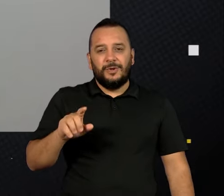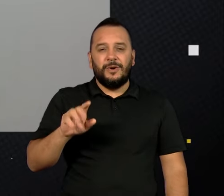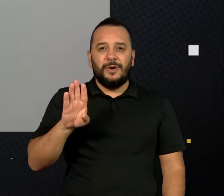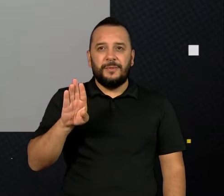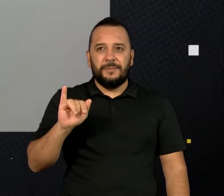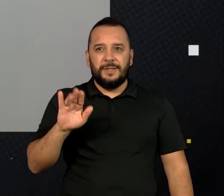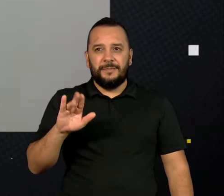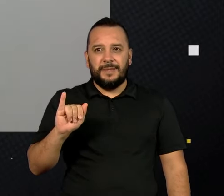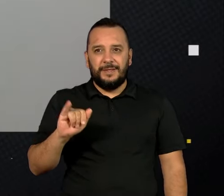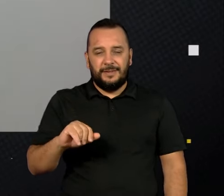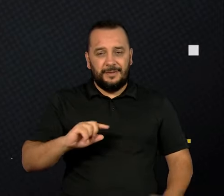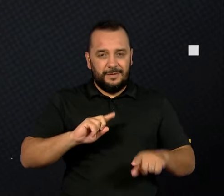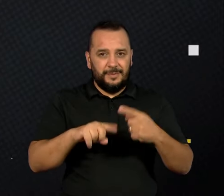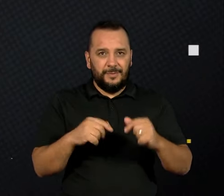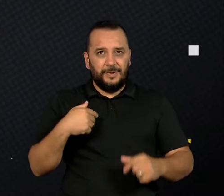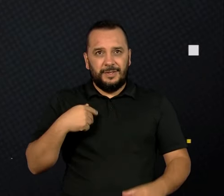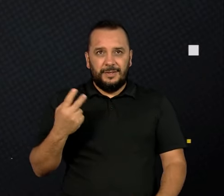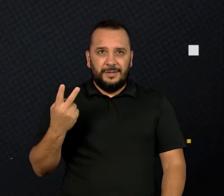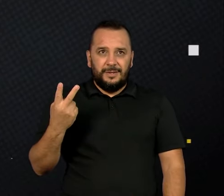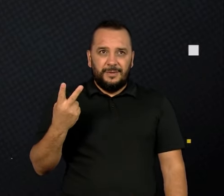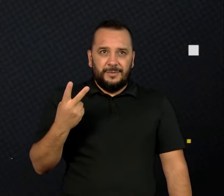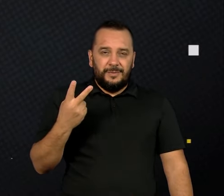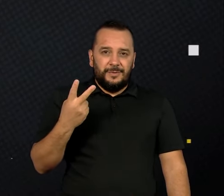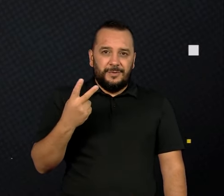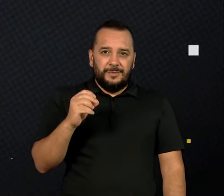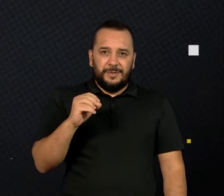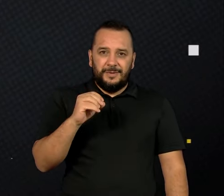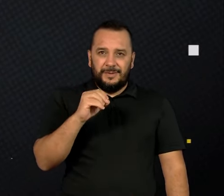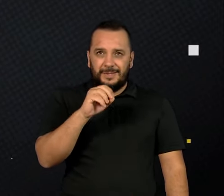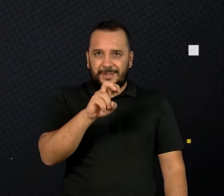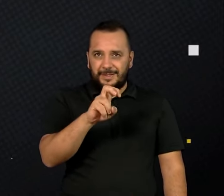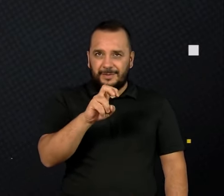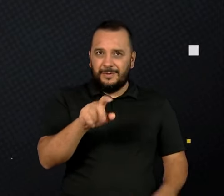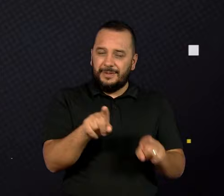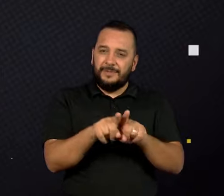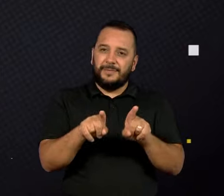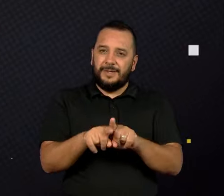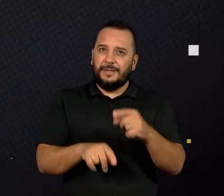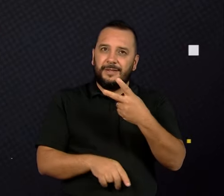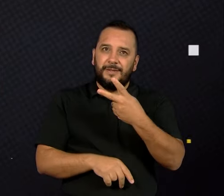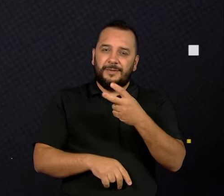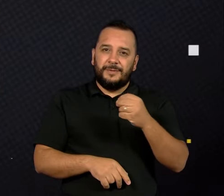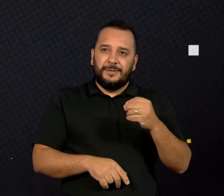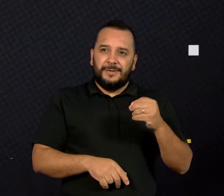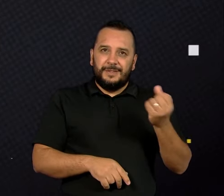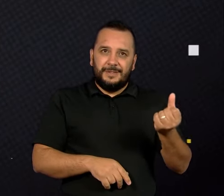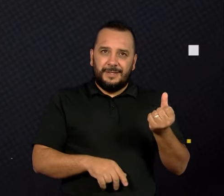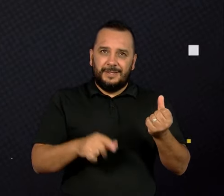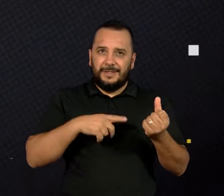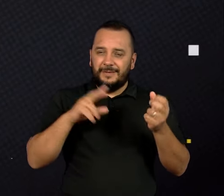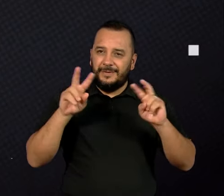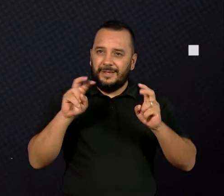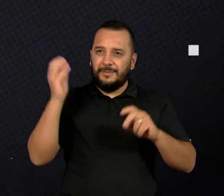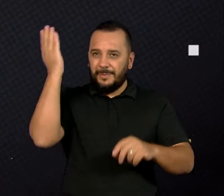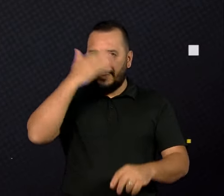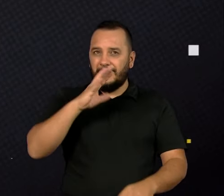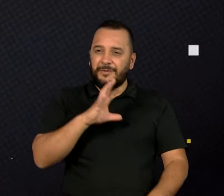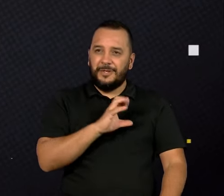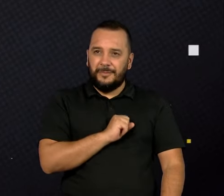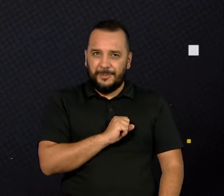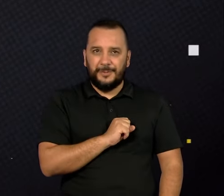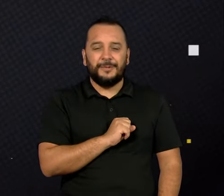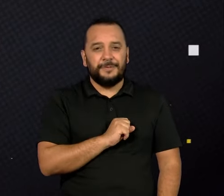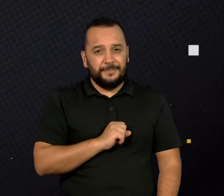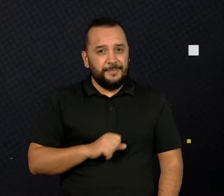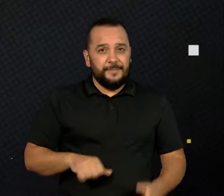E depois, em 2005 e 2006, veio Prova de Amor, que foi a